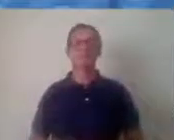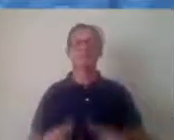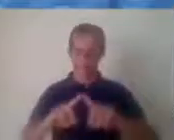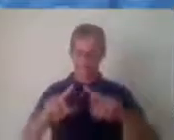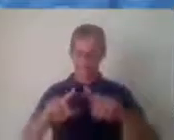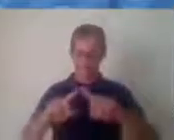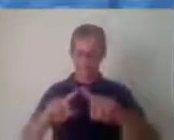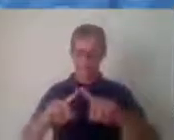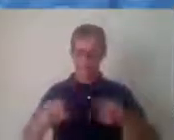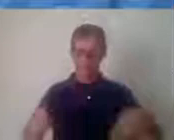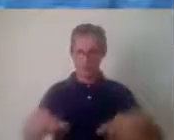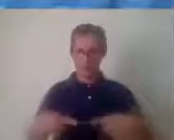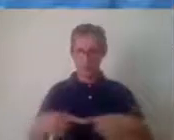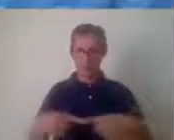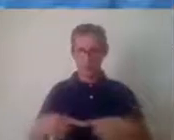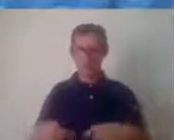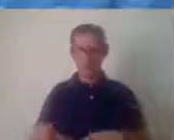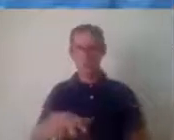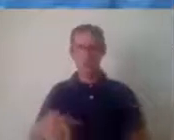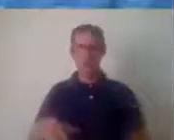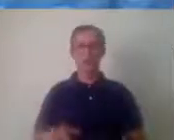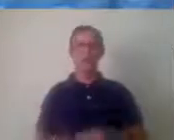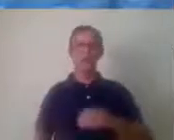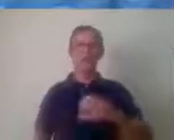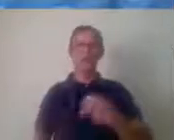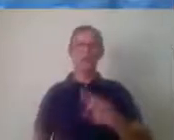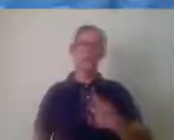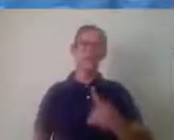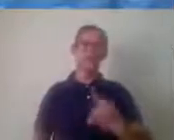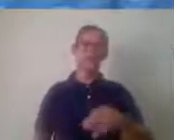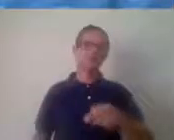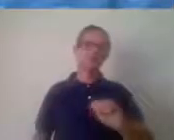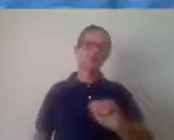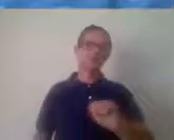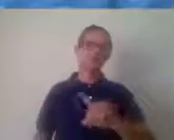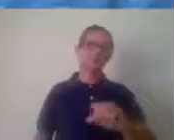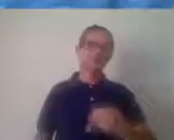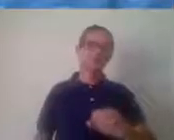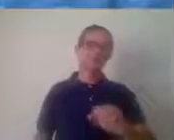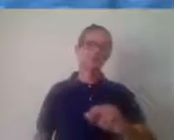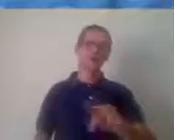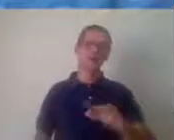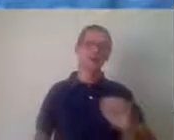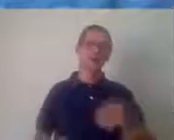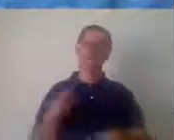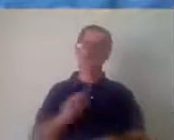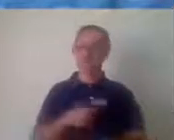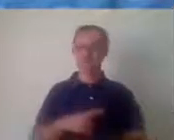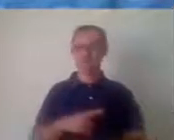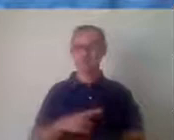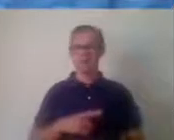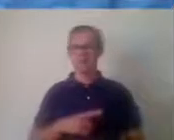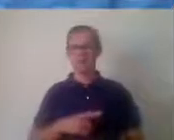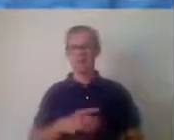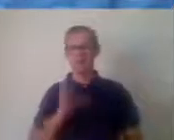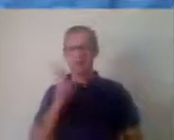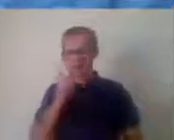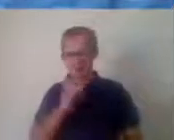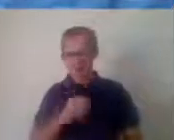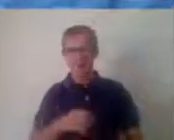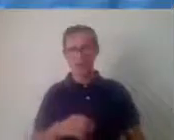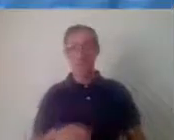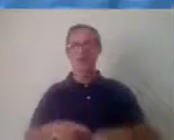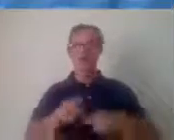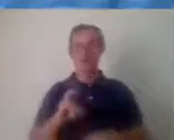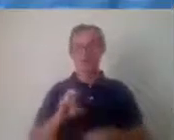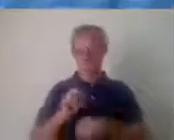daquela região com coordenada cartesiana, a gente ia gastar ali no mínimo mais uns 2 slides só